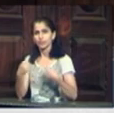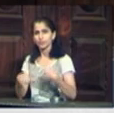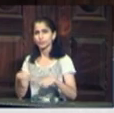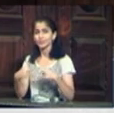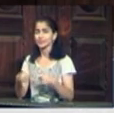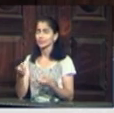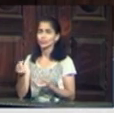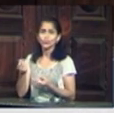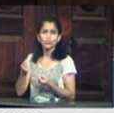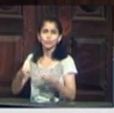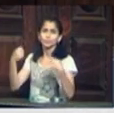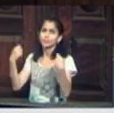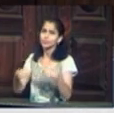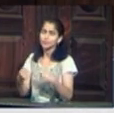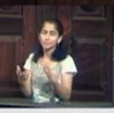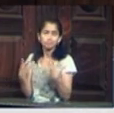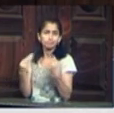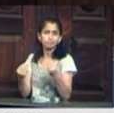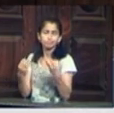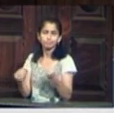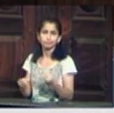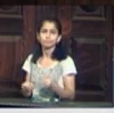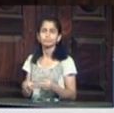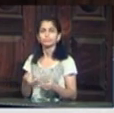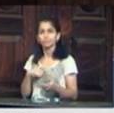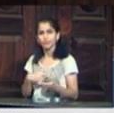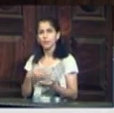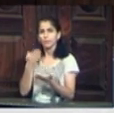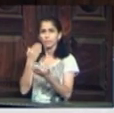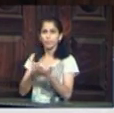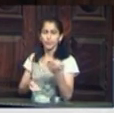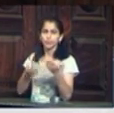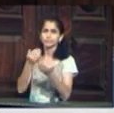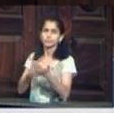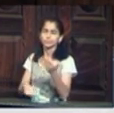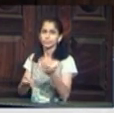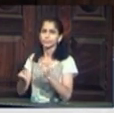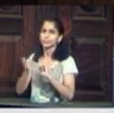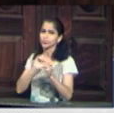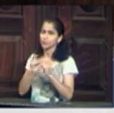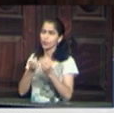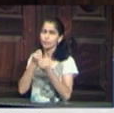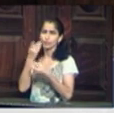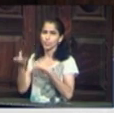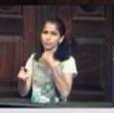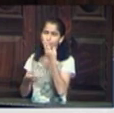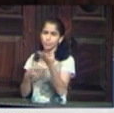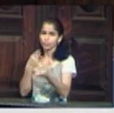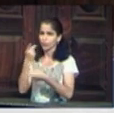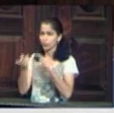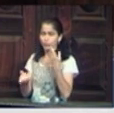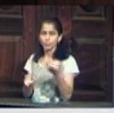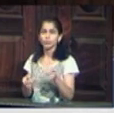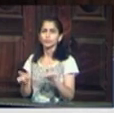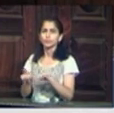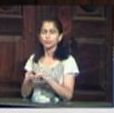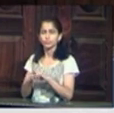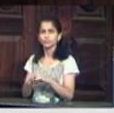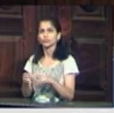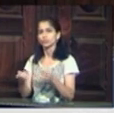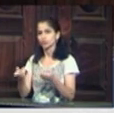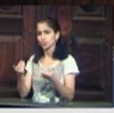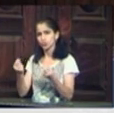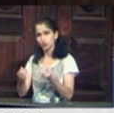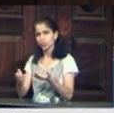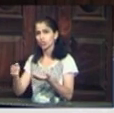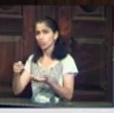financeira. Nós discutimos as perdas, discutimos a necessidade de repatriar